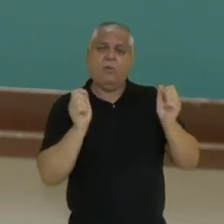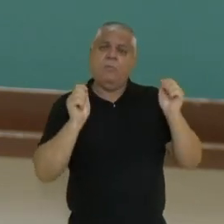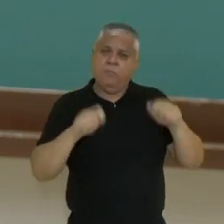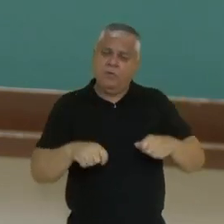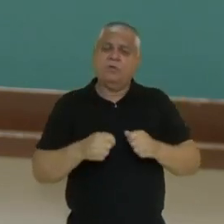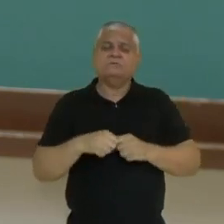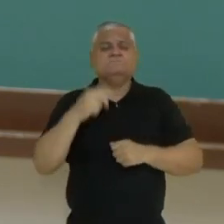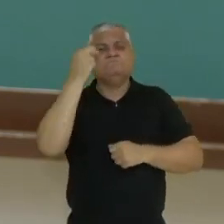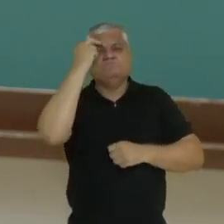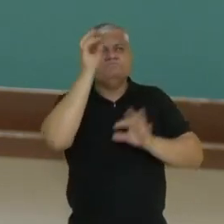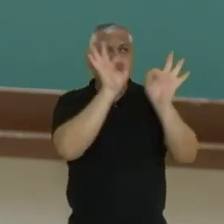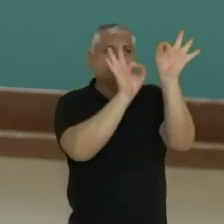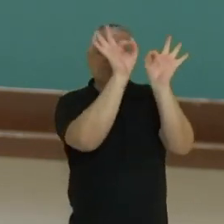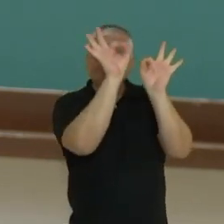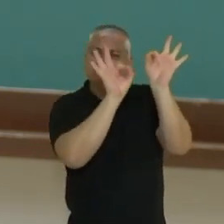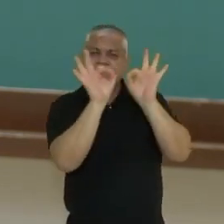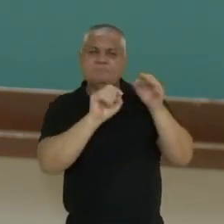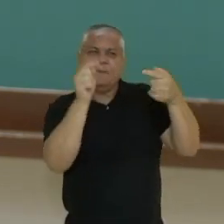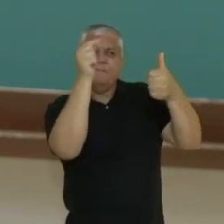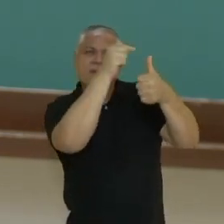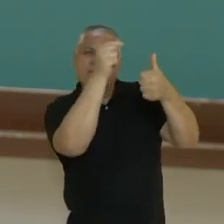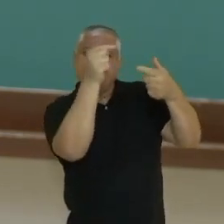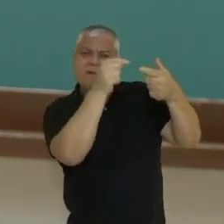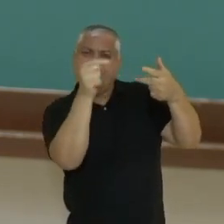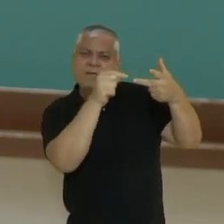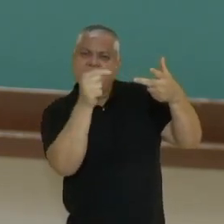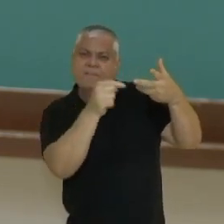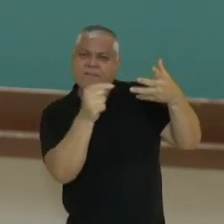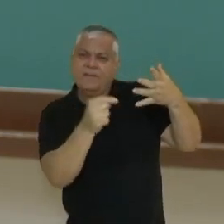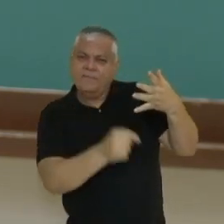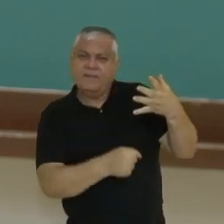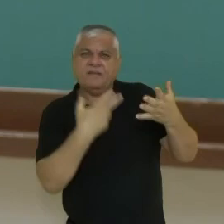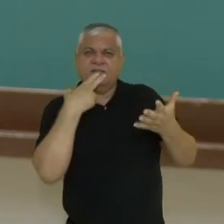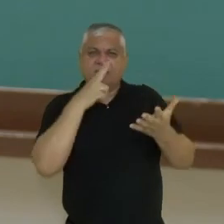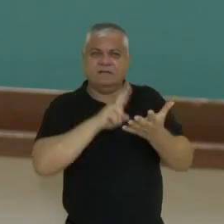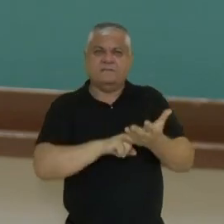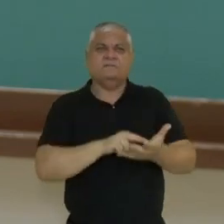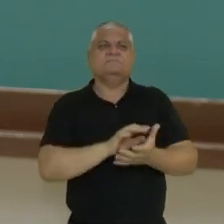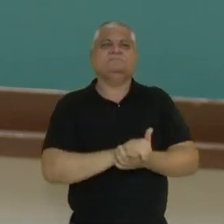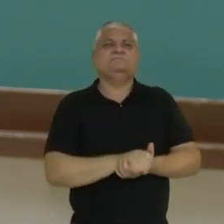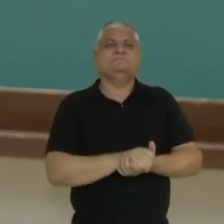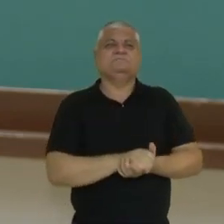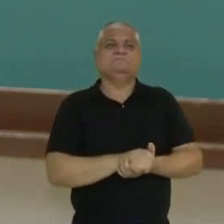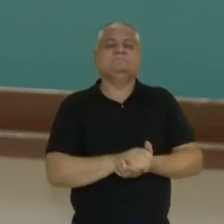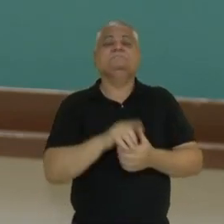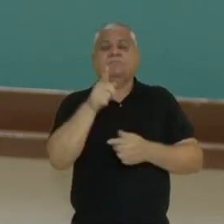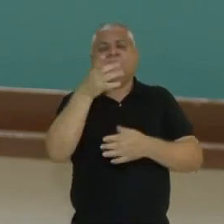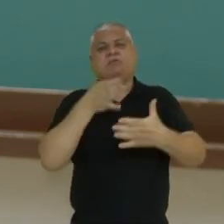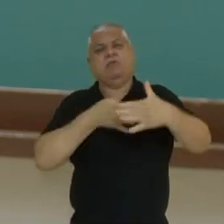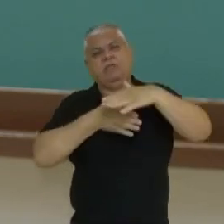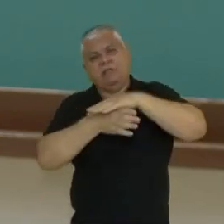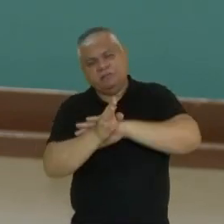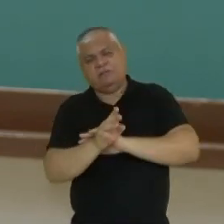mapa mental com as informações sobre as cartas que estão nesta aula. Você pode acessar o